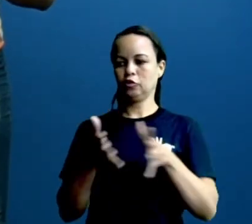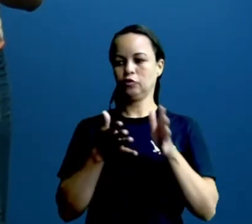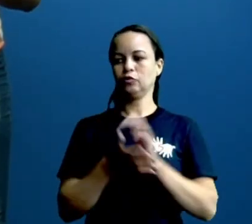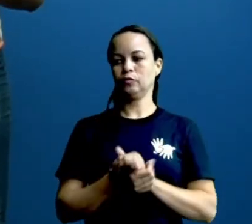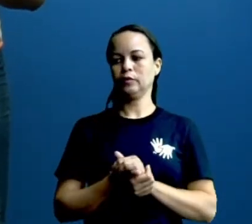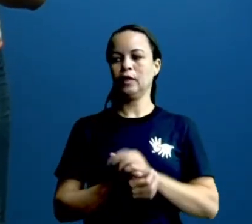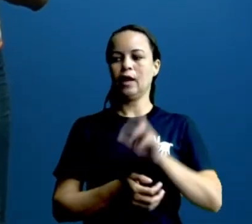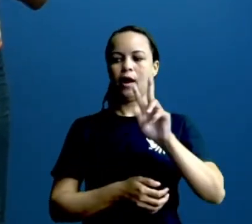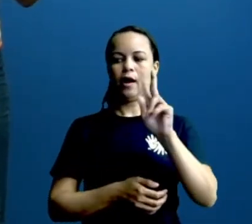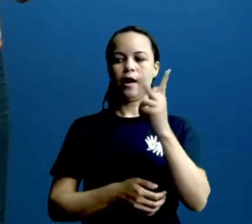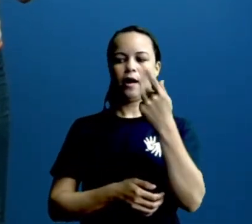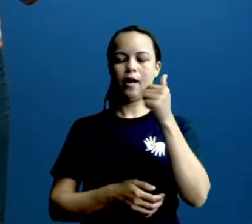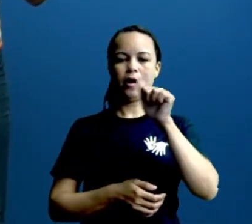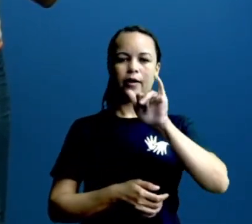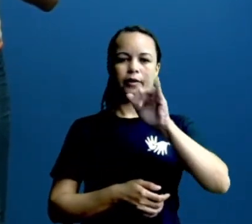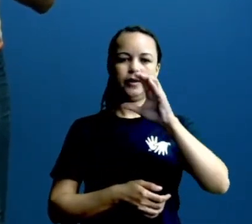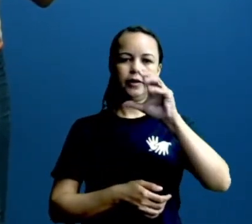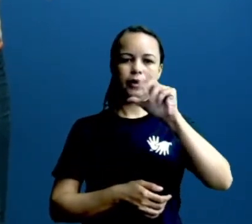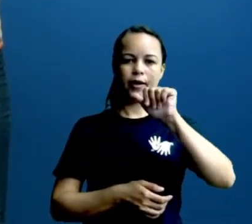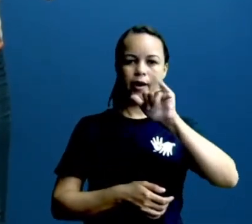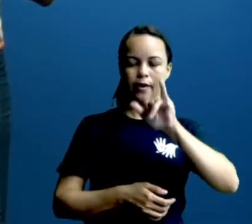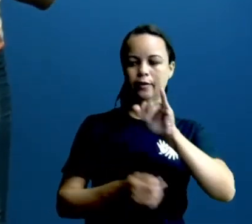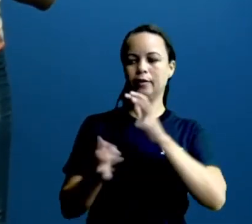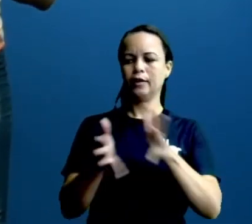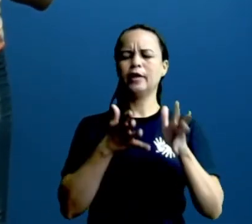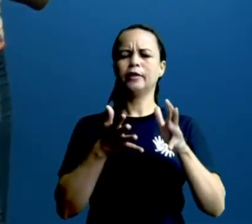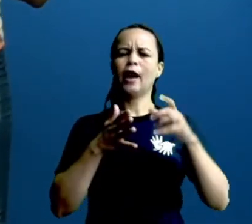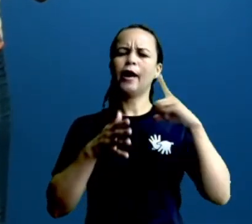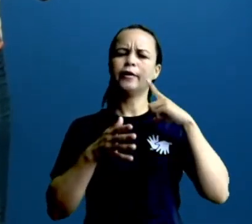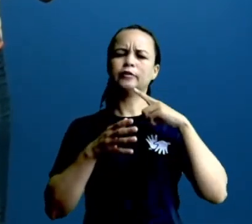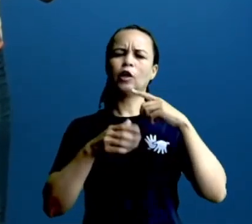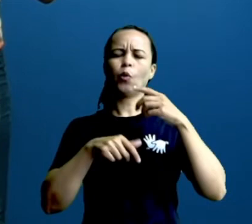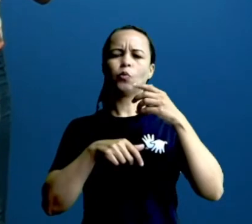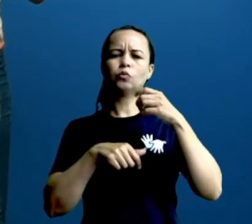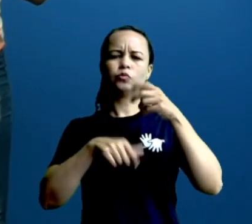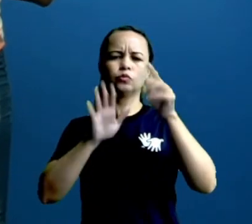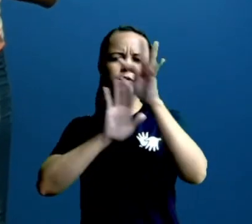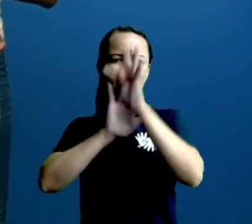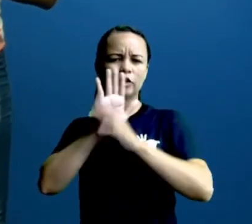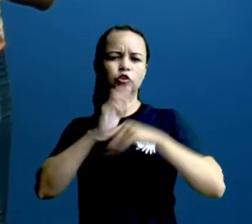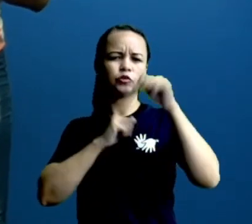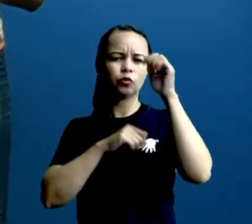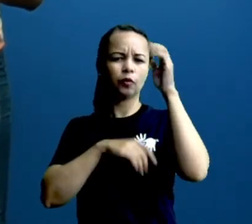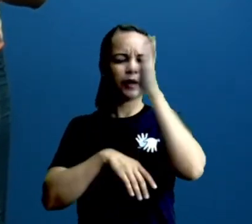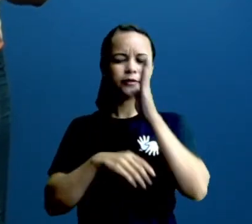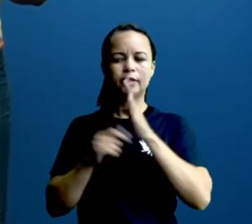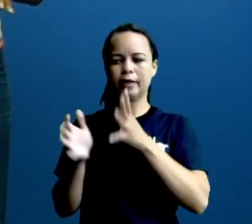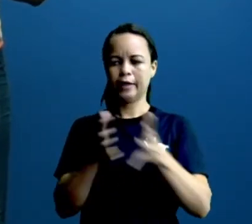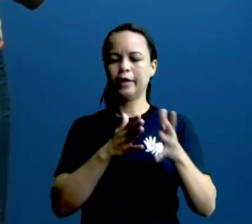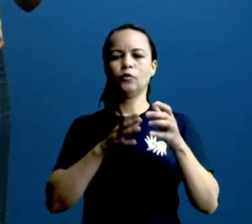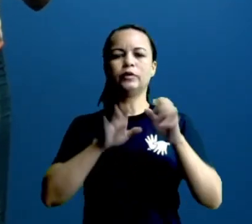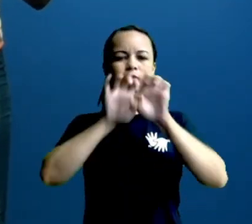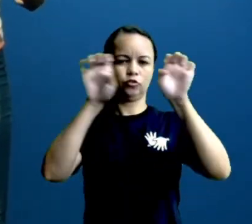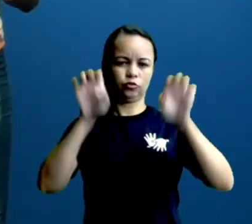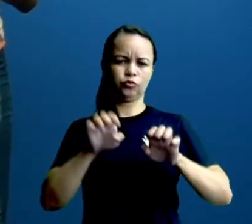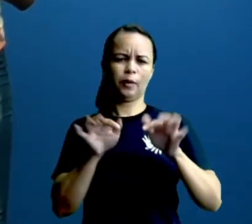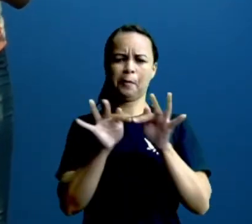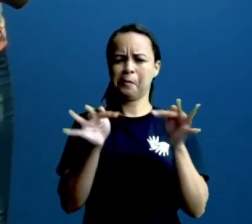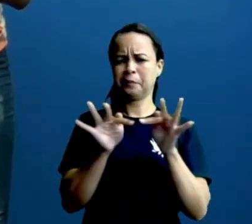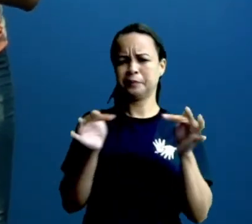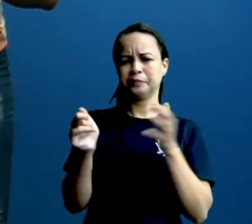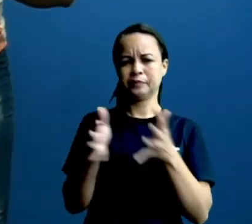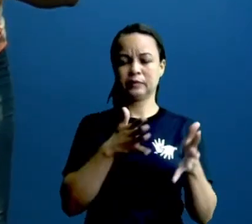de um brasileiro. E a gente tem essa estrutura que é bem simples. Eu trouxe essa estrutura porque é bem simples, tá? Que é formada